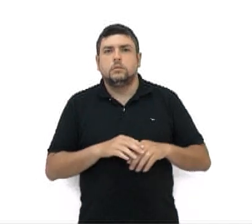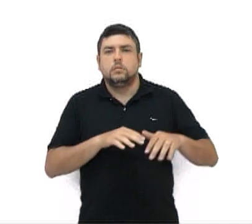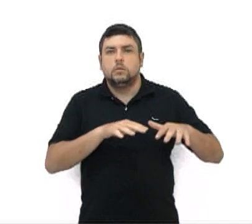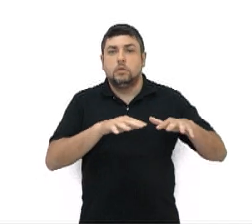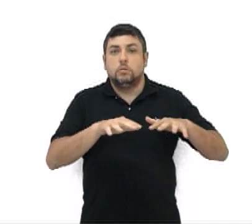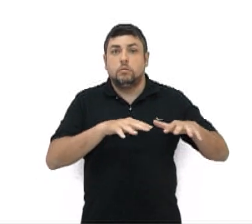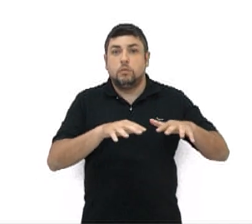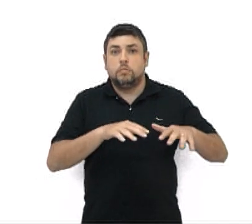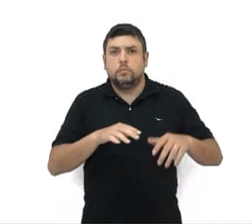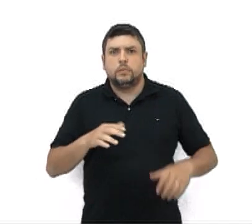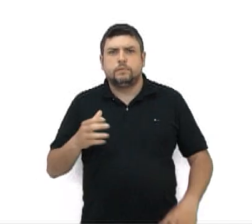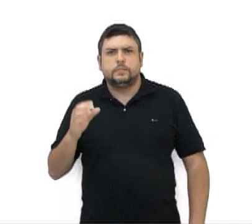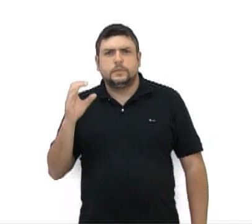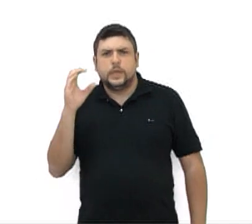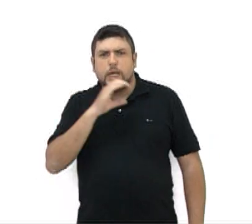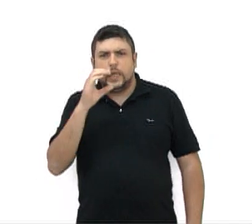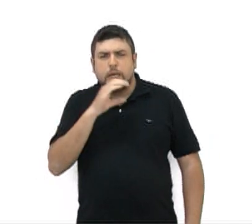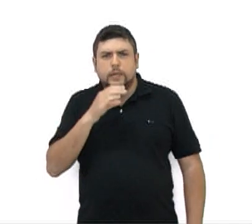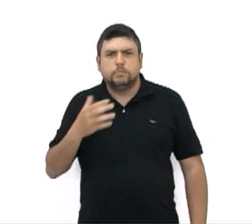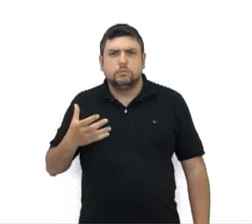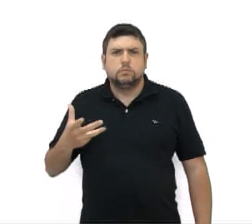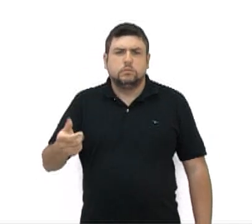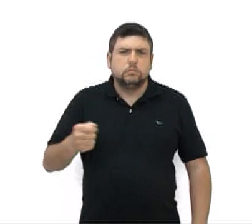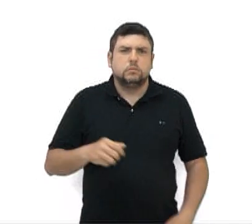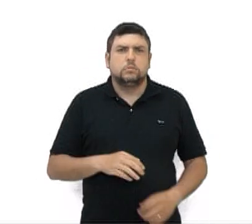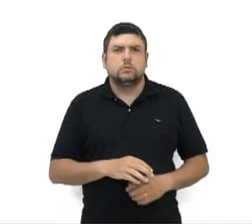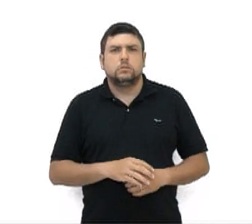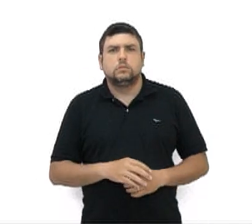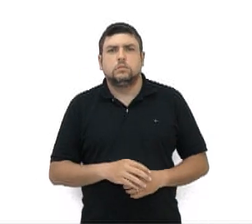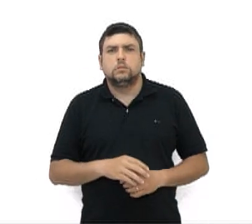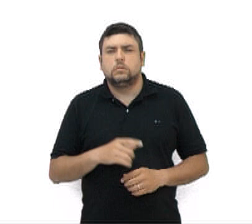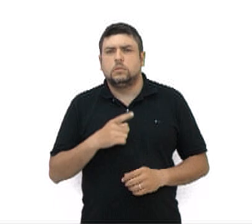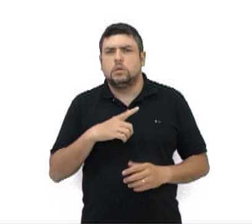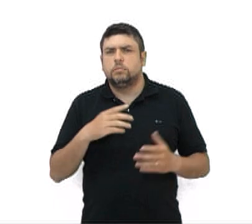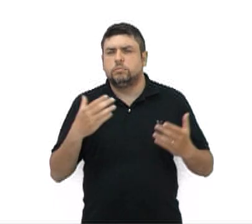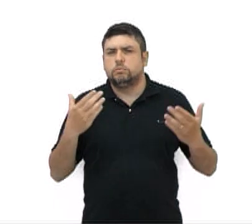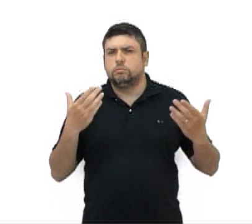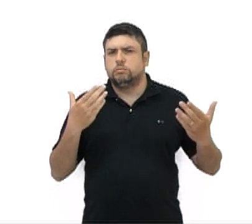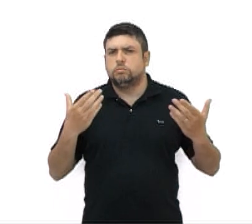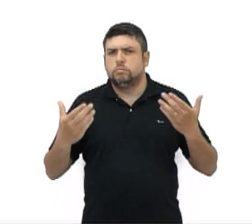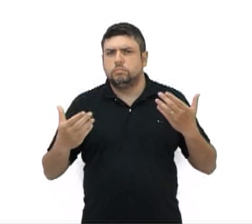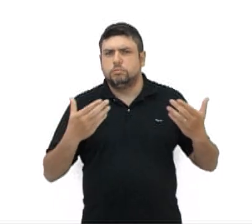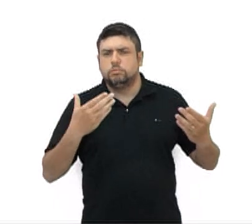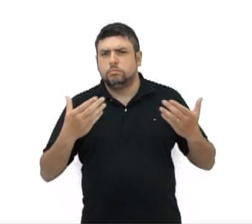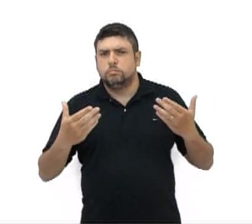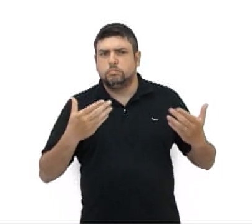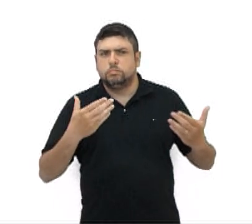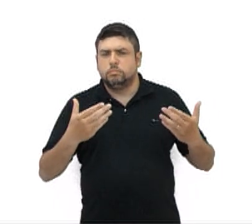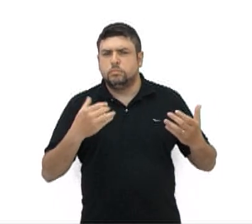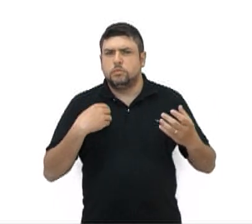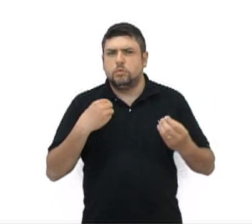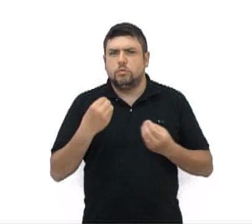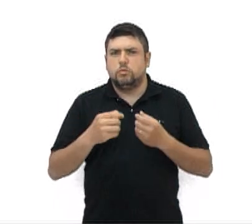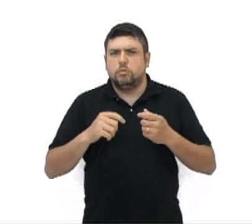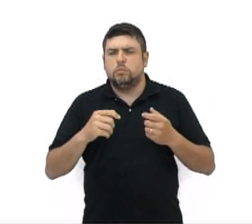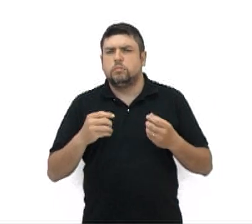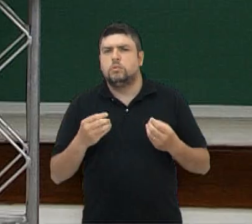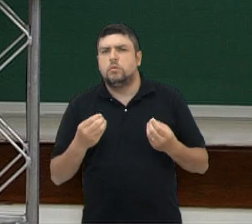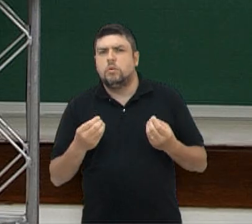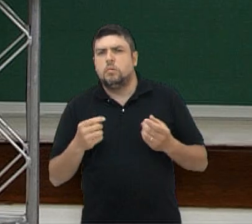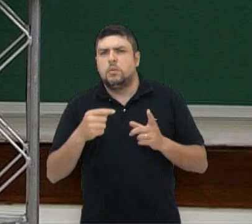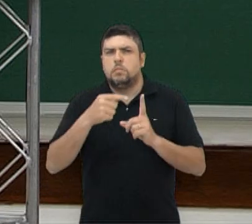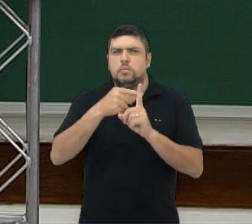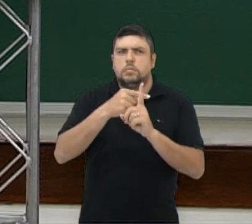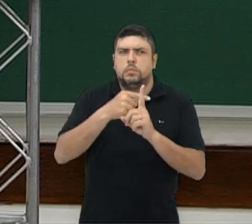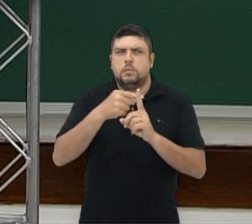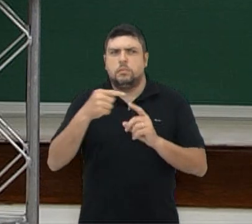acelerado, certo? Em que nós temos aqui uma analogia com sinais. Vamos lá. Nós temos que